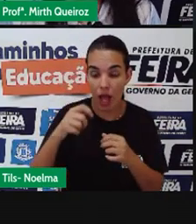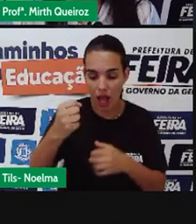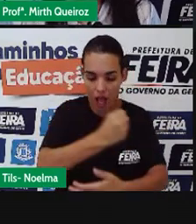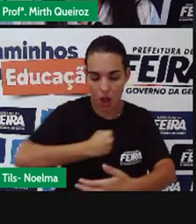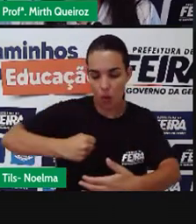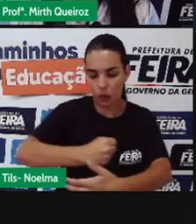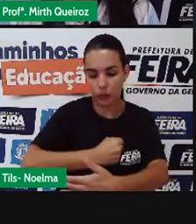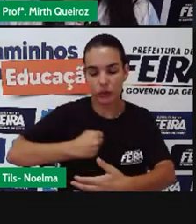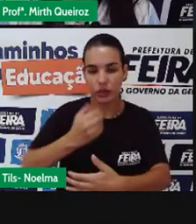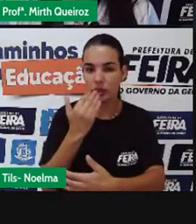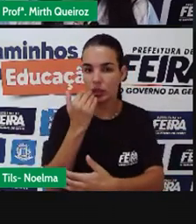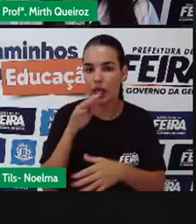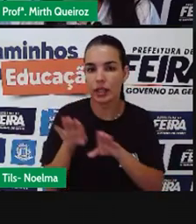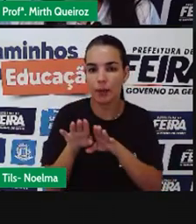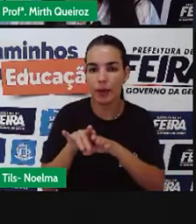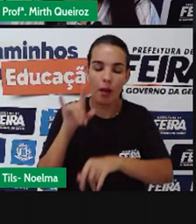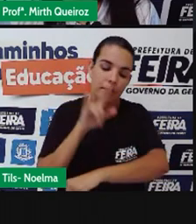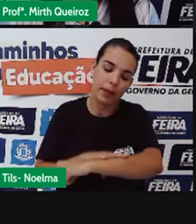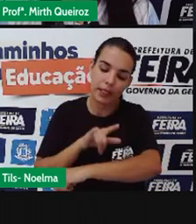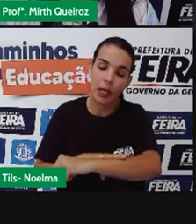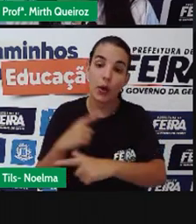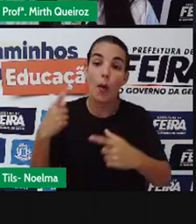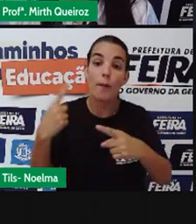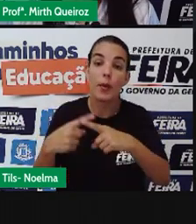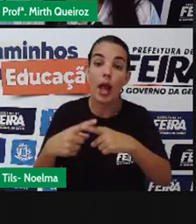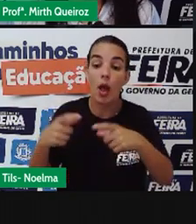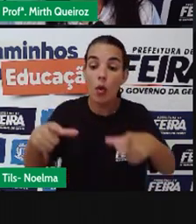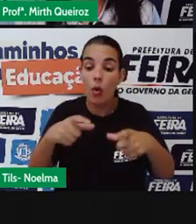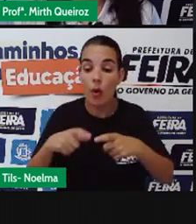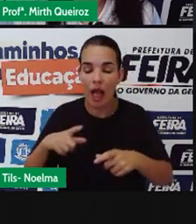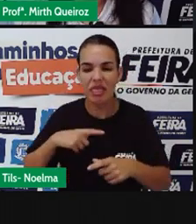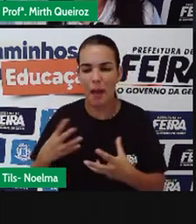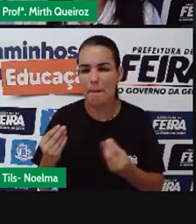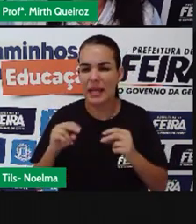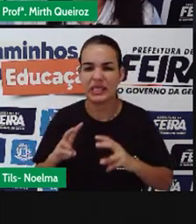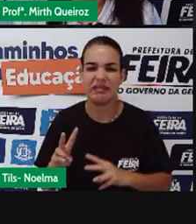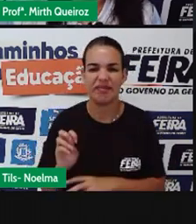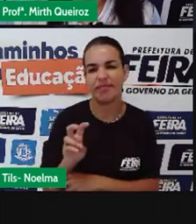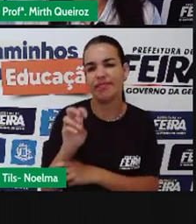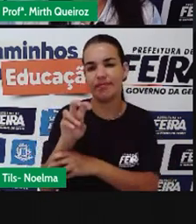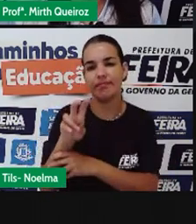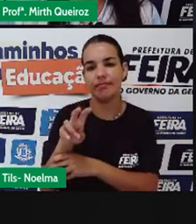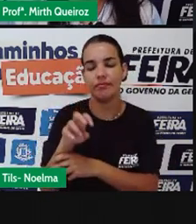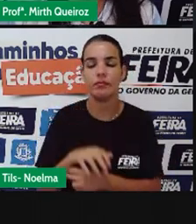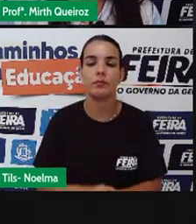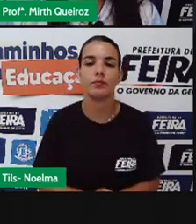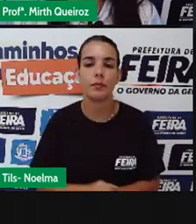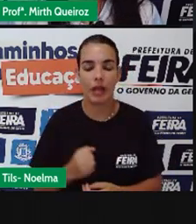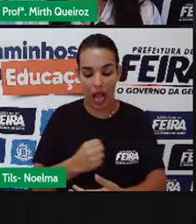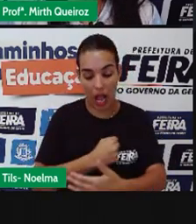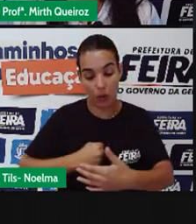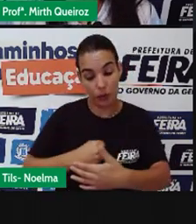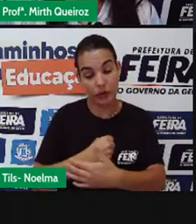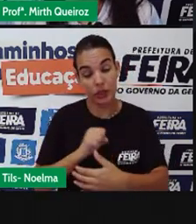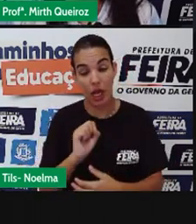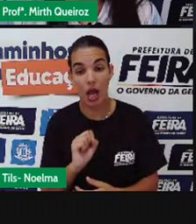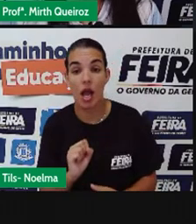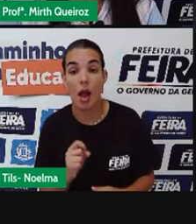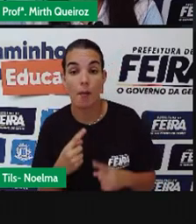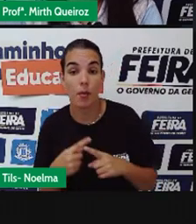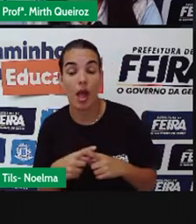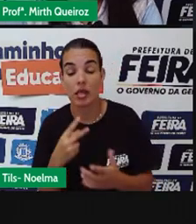e ao banheiro são os locais que mais podem desenvolver ali bater né o a cozinha